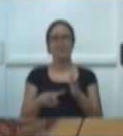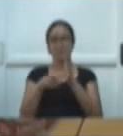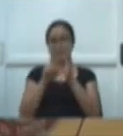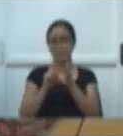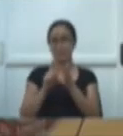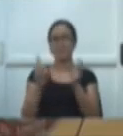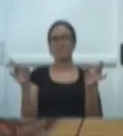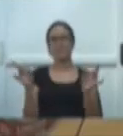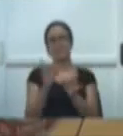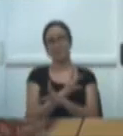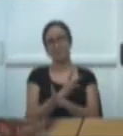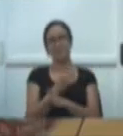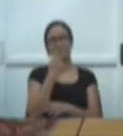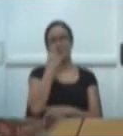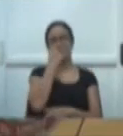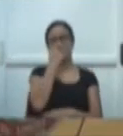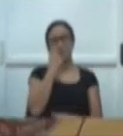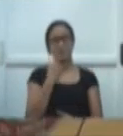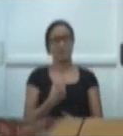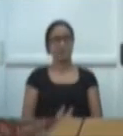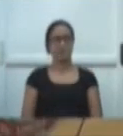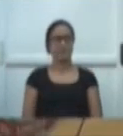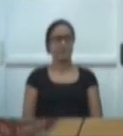Antes de encerrarmos,